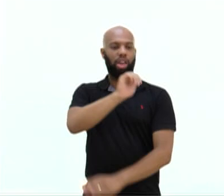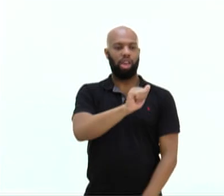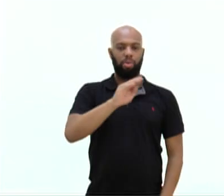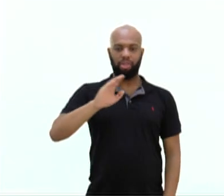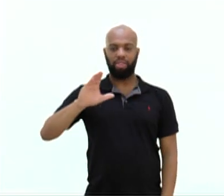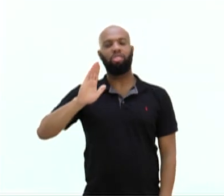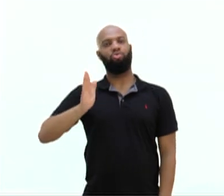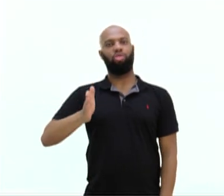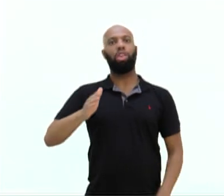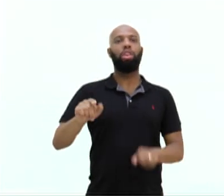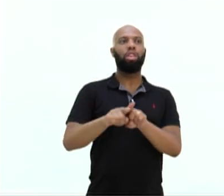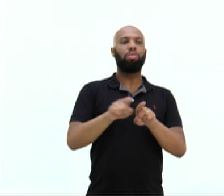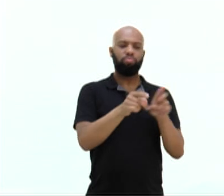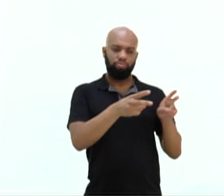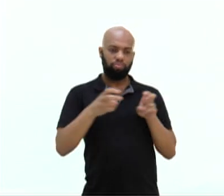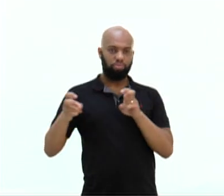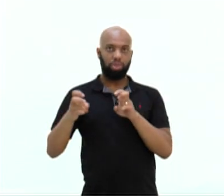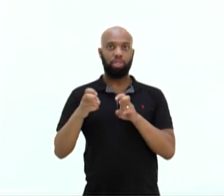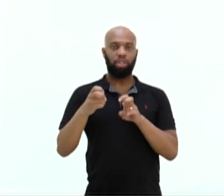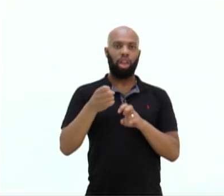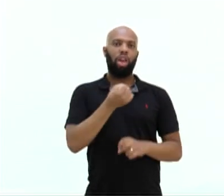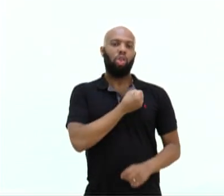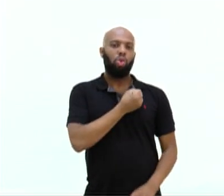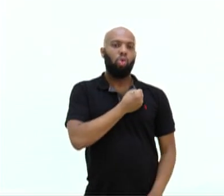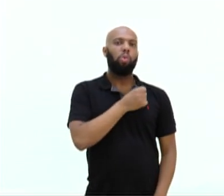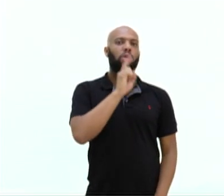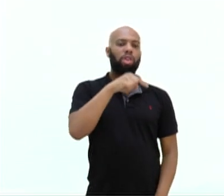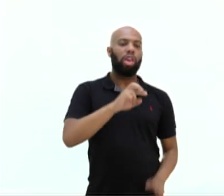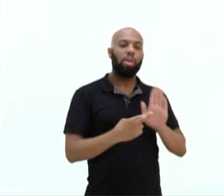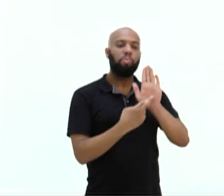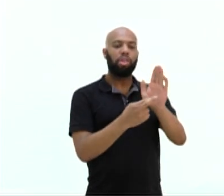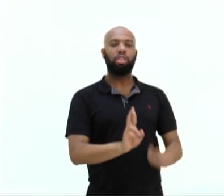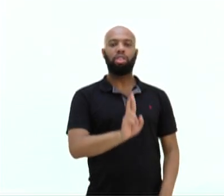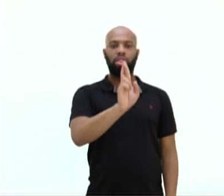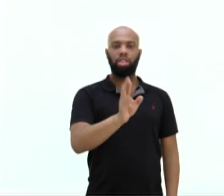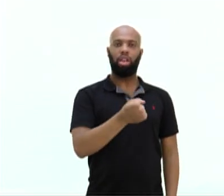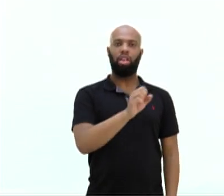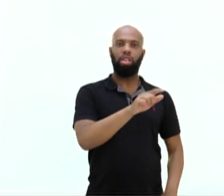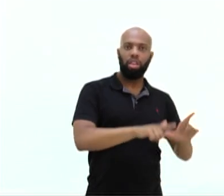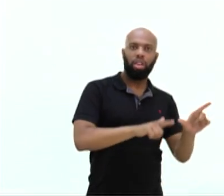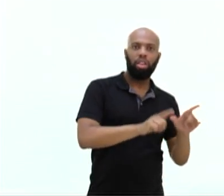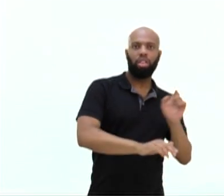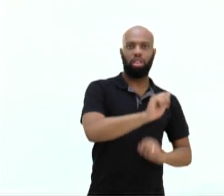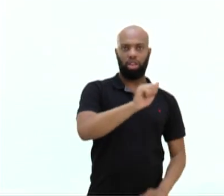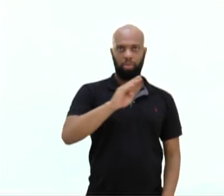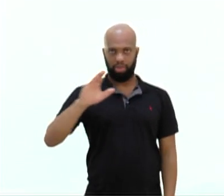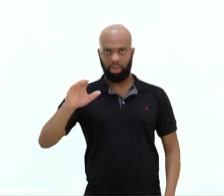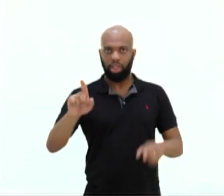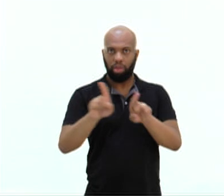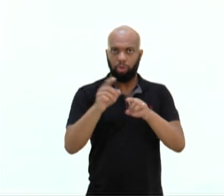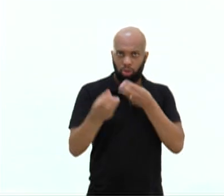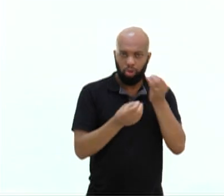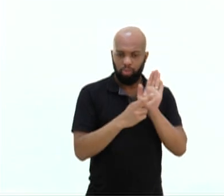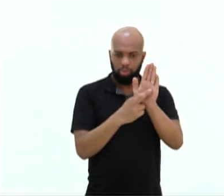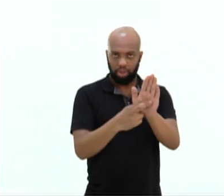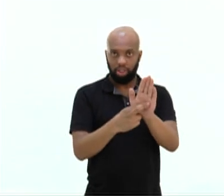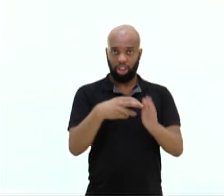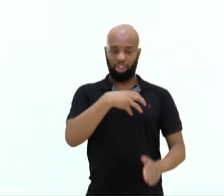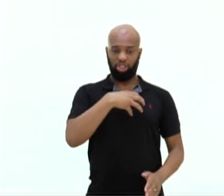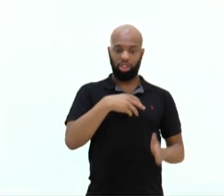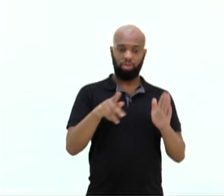além de observar esses coeficientes, entender como representar essa função pela parábola no